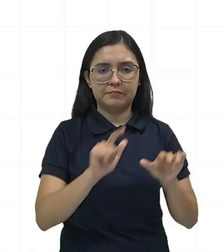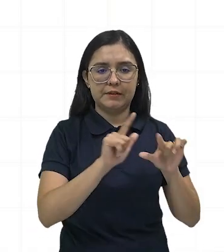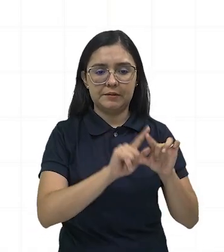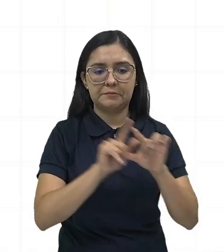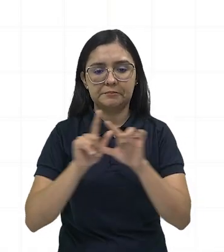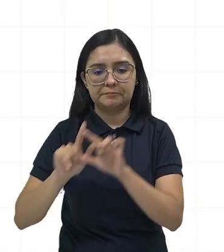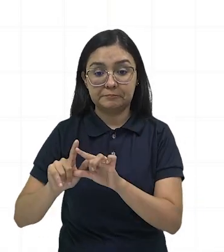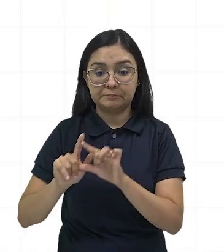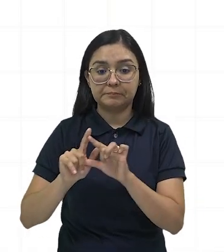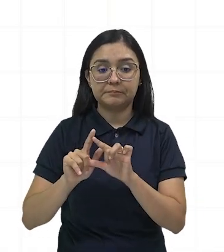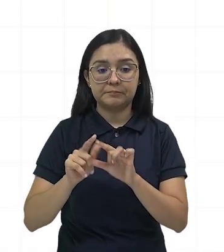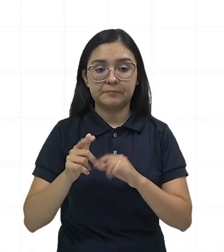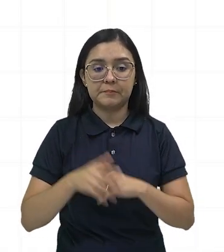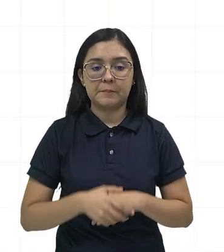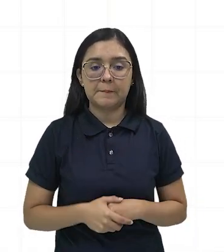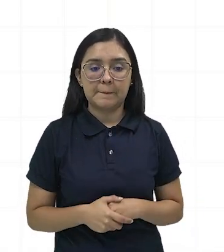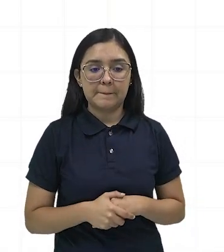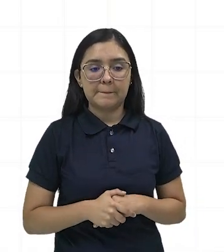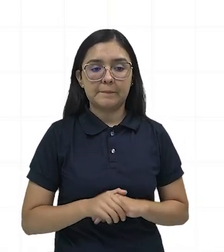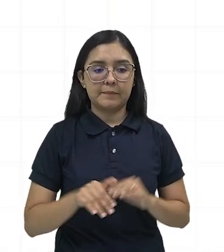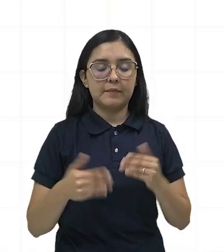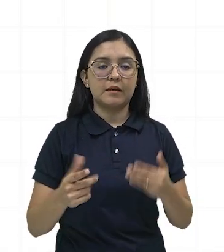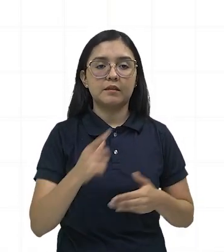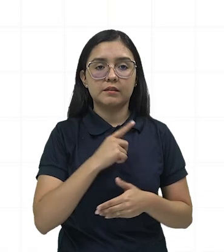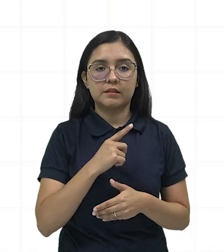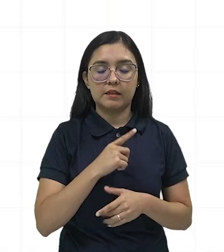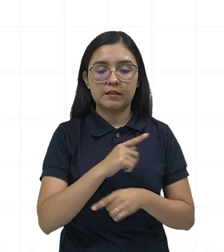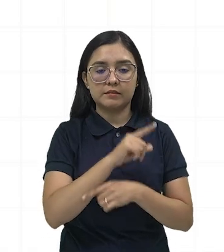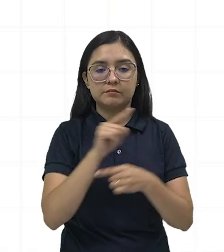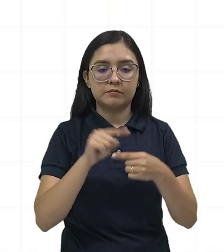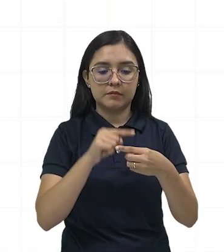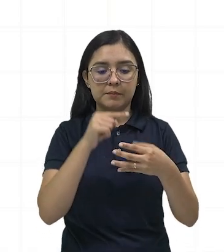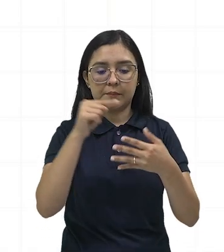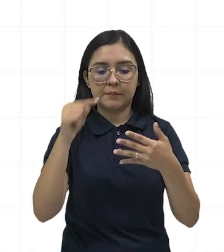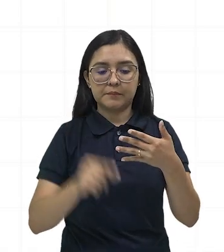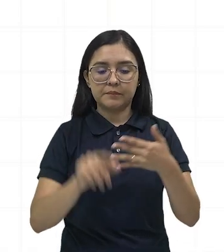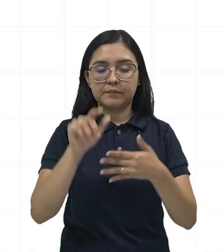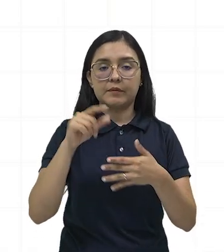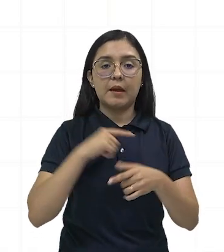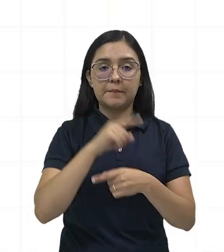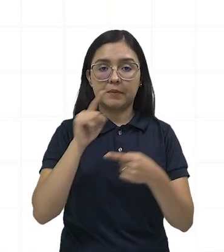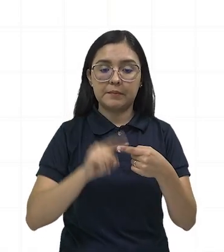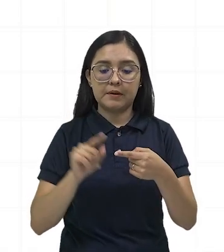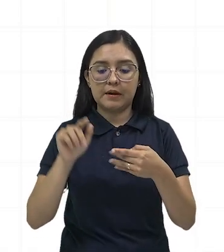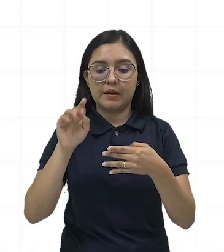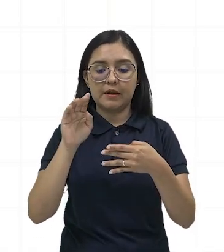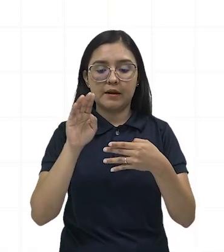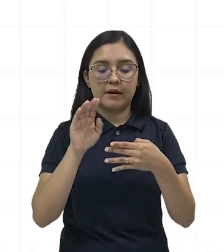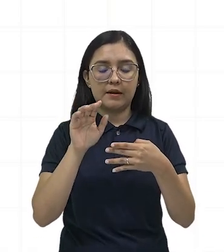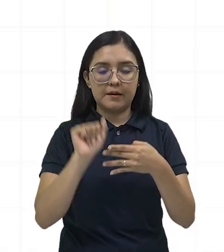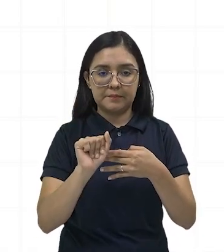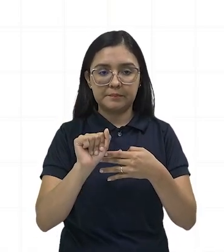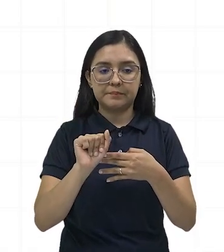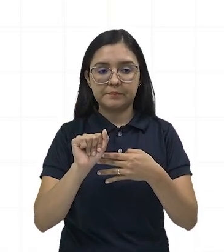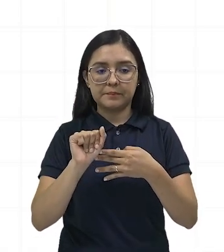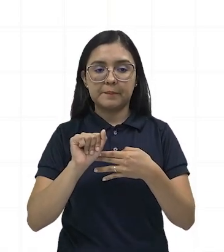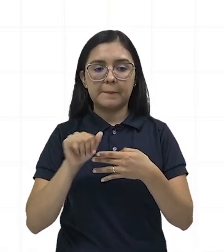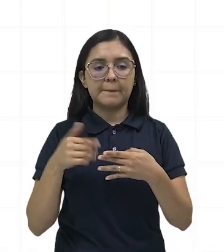Então, quais alternativas? Nós temos a primeira aqui, que é a letra A.